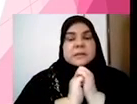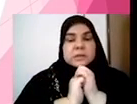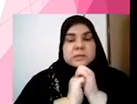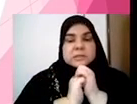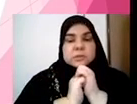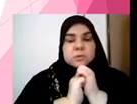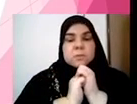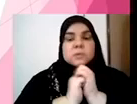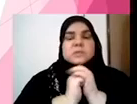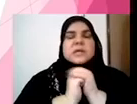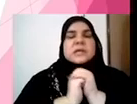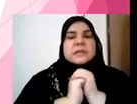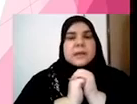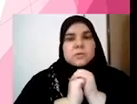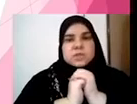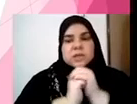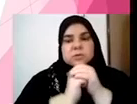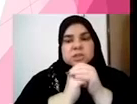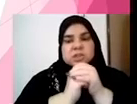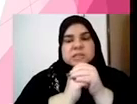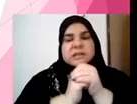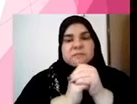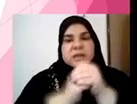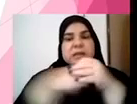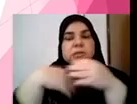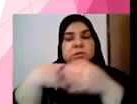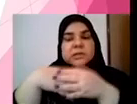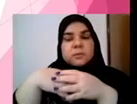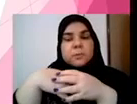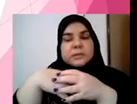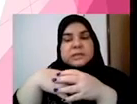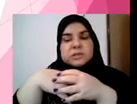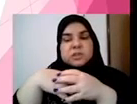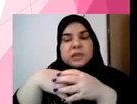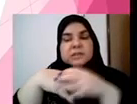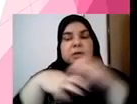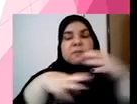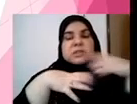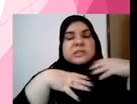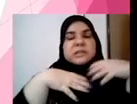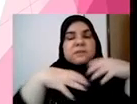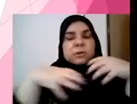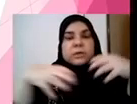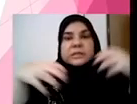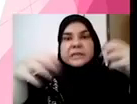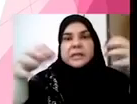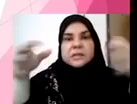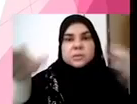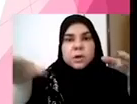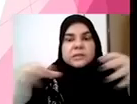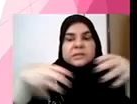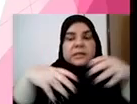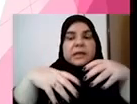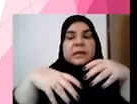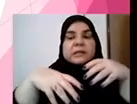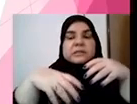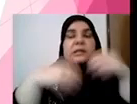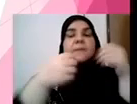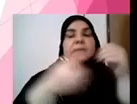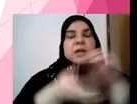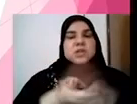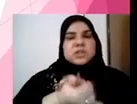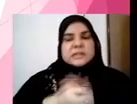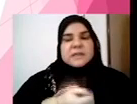facilitar a leitura desses números, tem um jeito da gente escrever eles usando potências de 10. Ao invés de escrever todas aquelas ordens